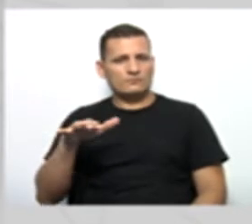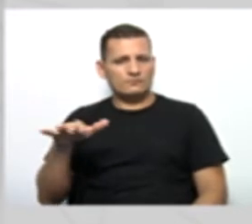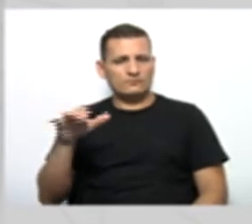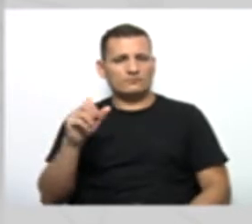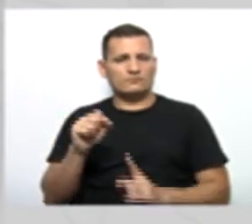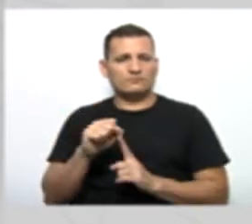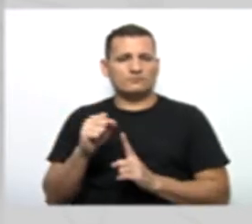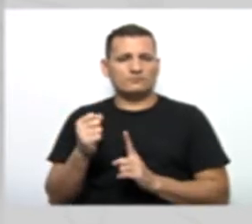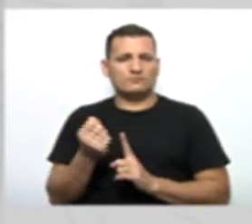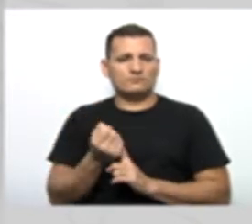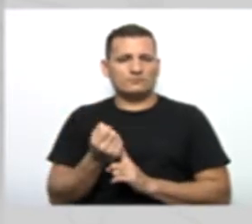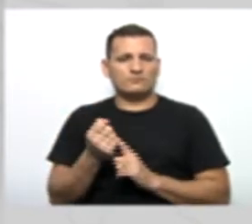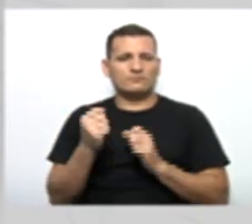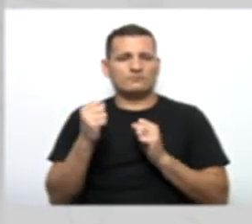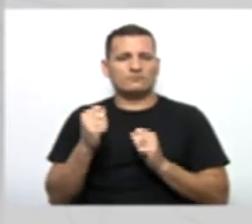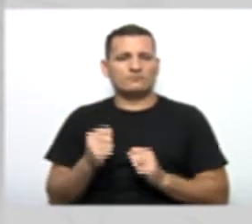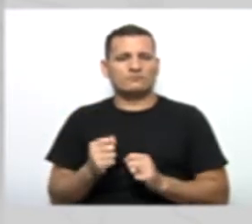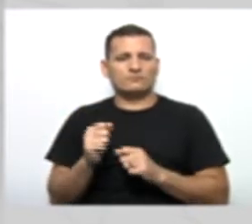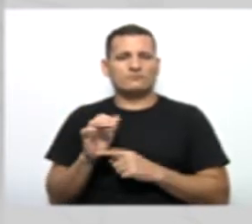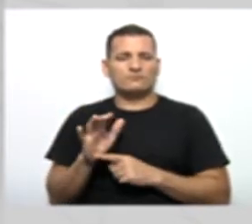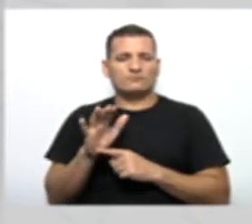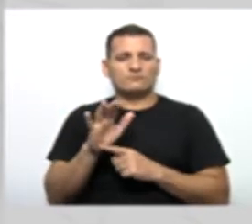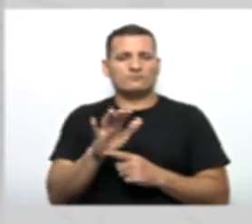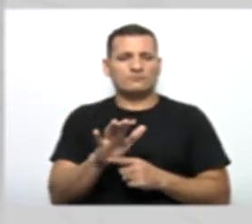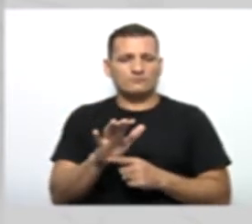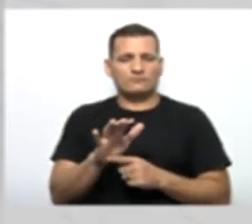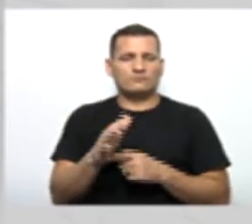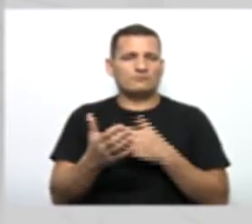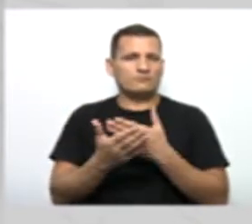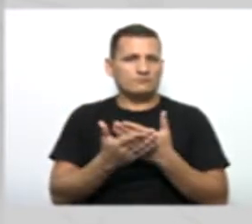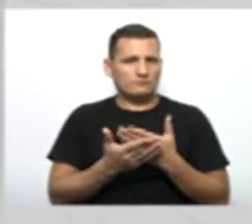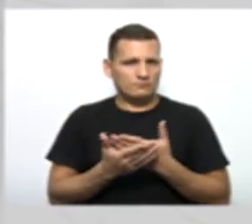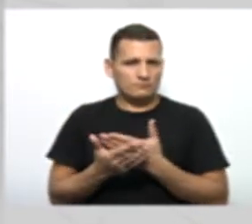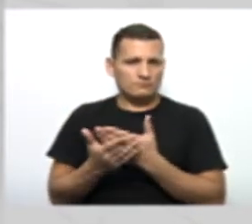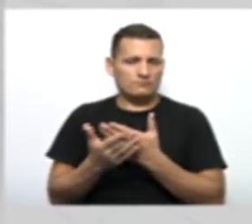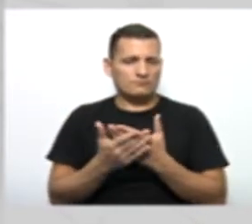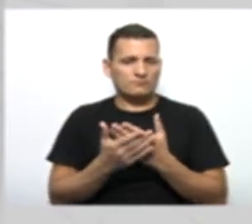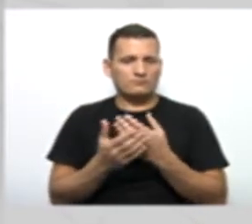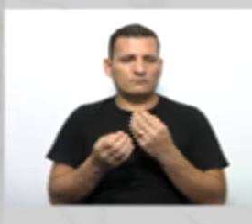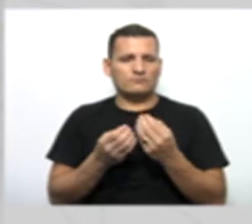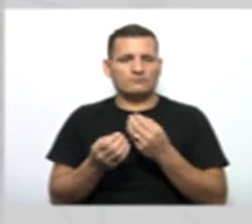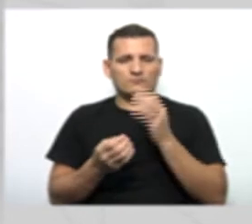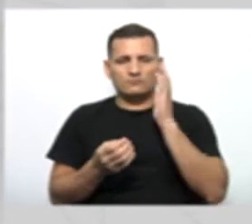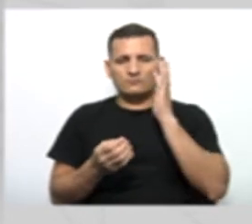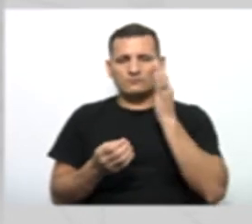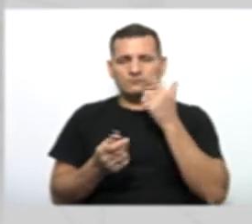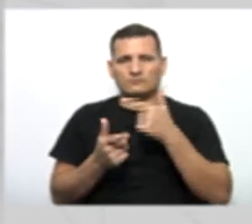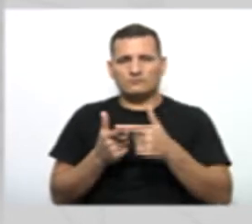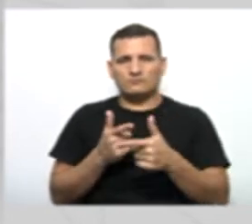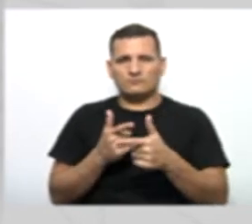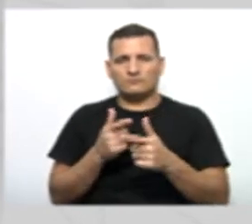sociedade poderiam cooperar no estudo de soluções para os problemas socioambientais.